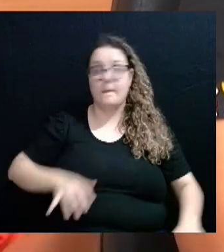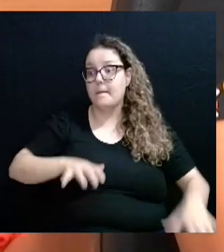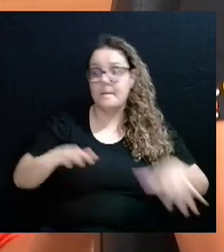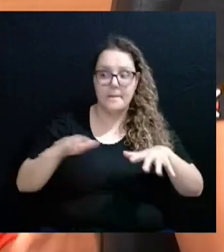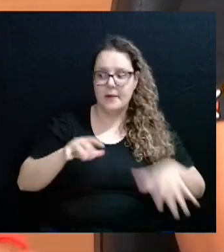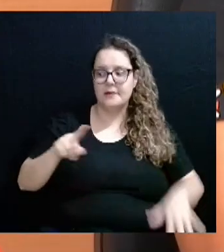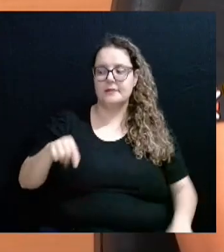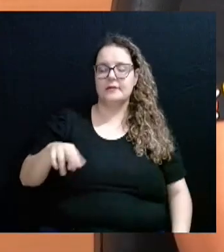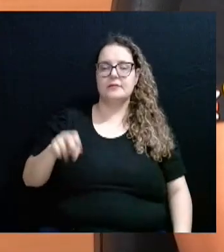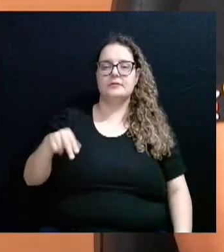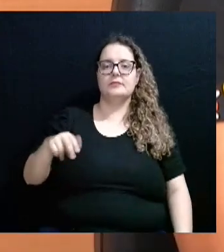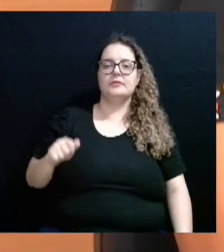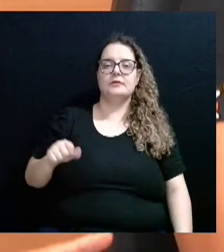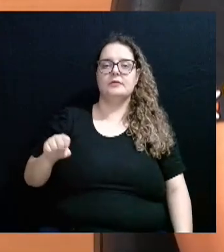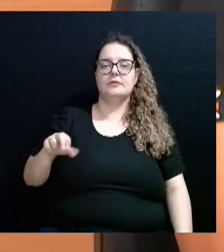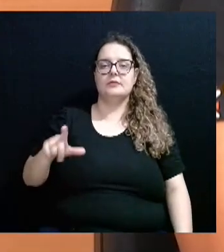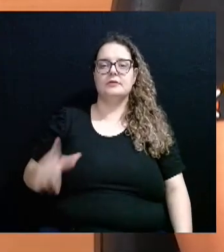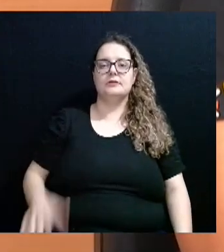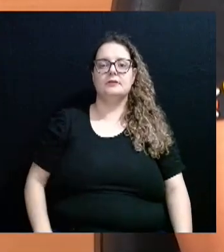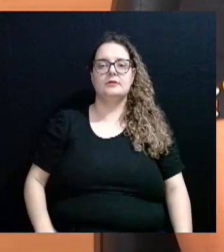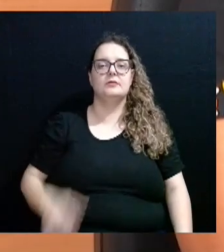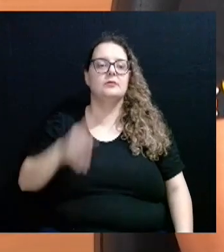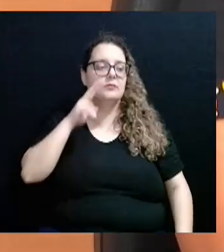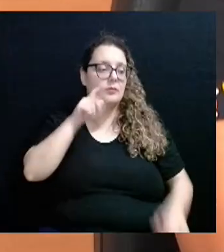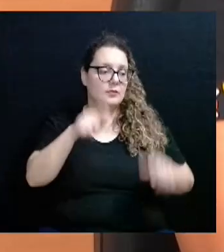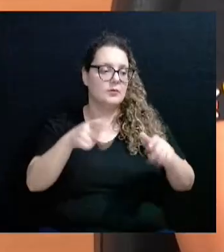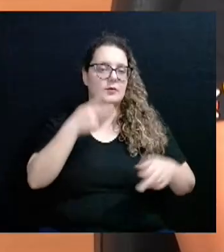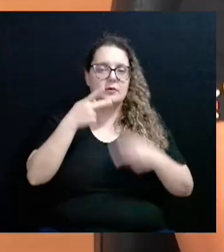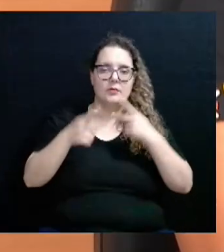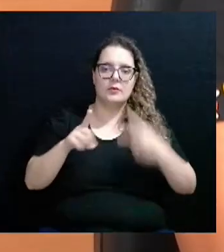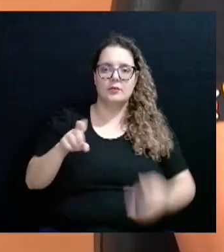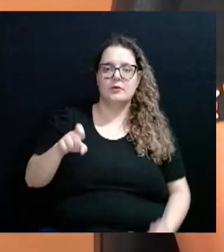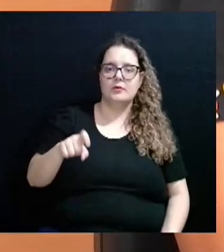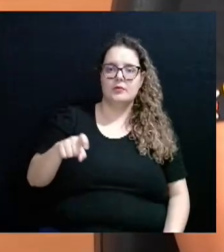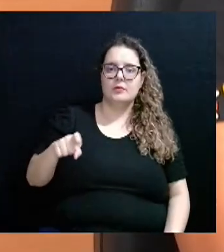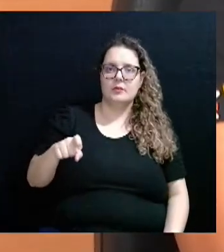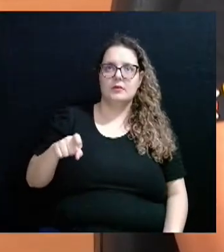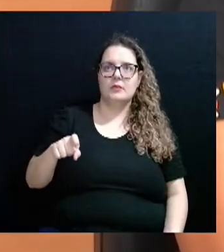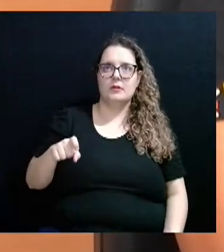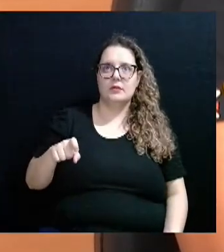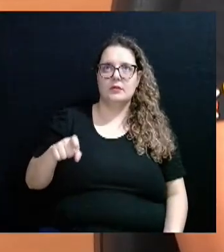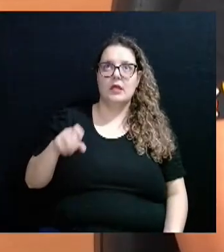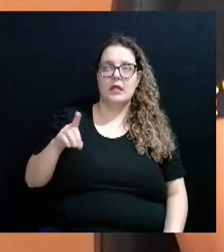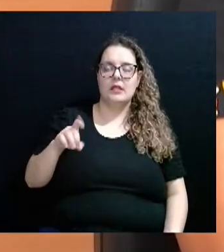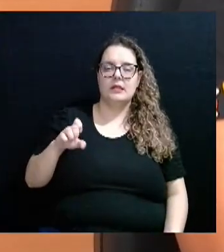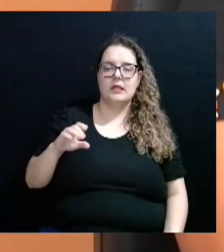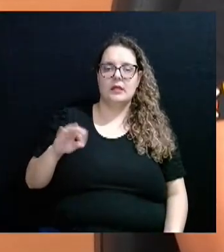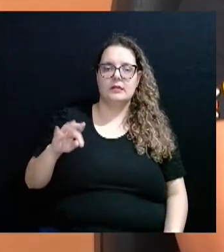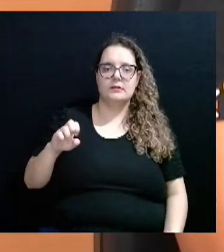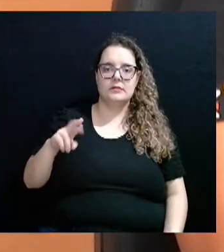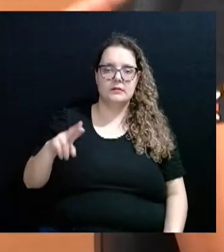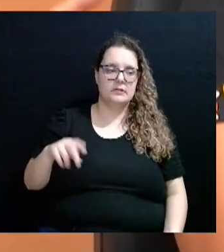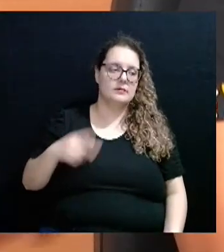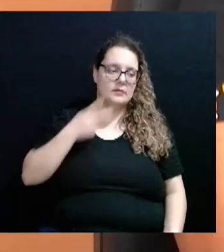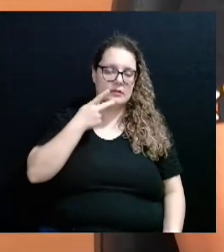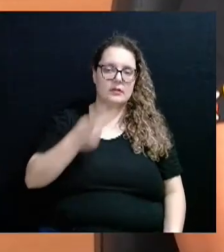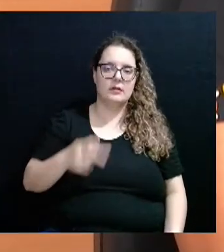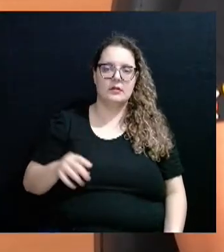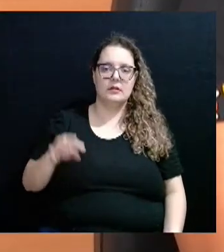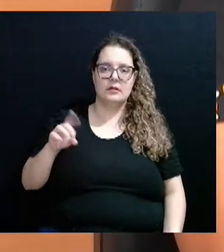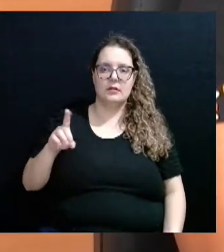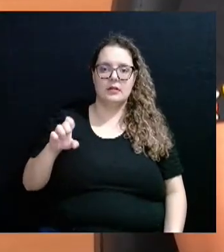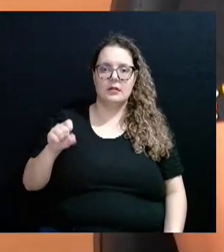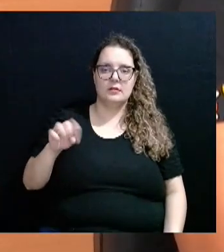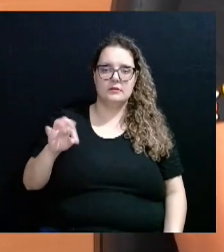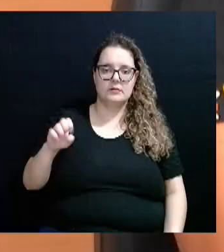ouviu outras pessoas falarem isso, o Dexter falar isso, mas é exatamente como eu me senti também. Fui alistado. Tá na música lá